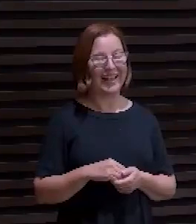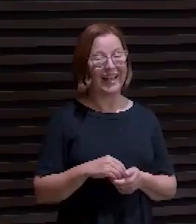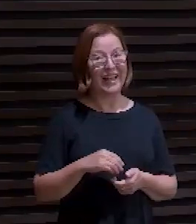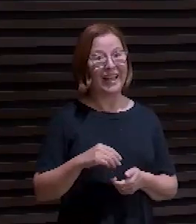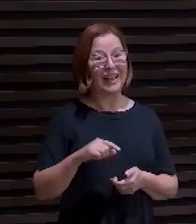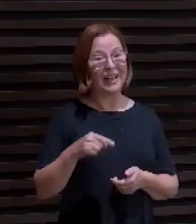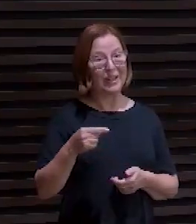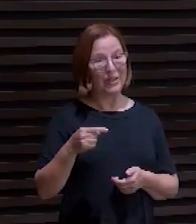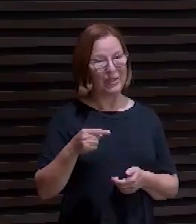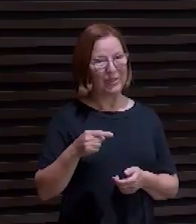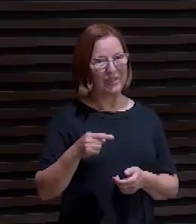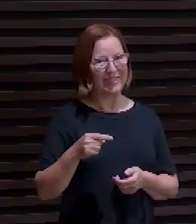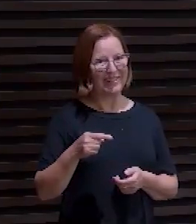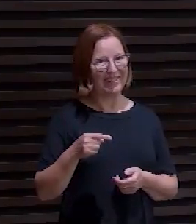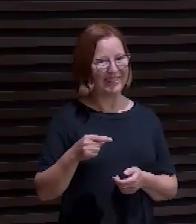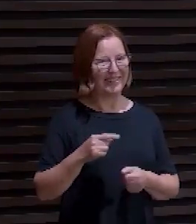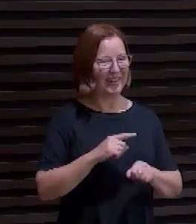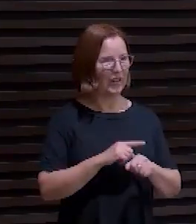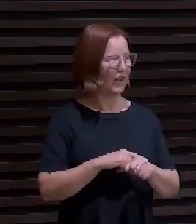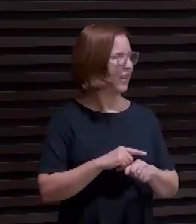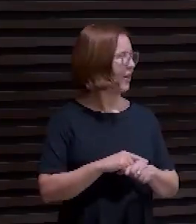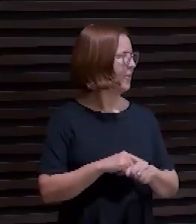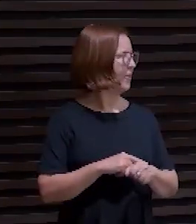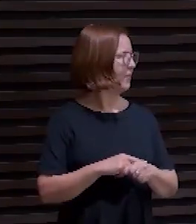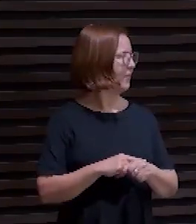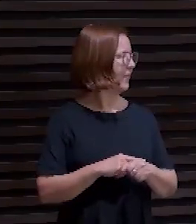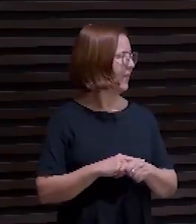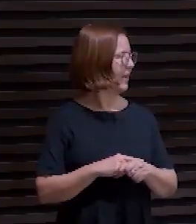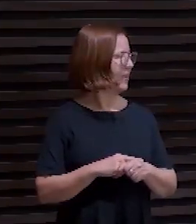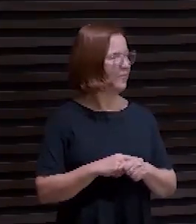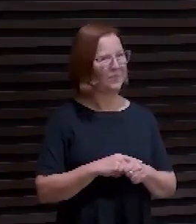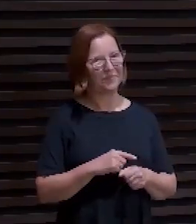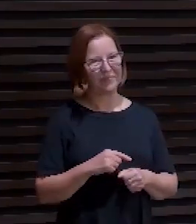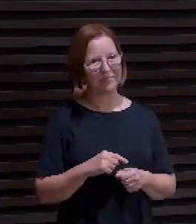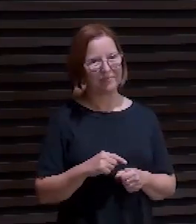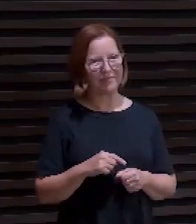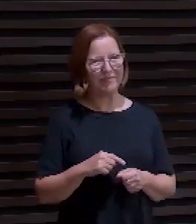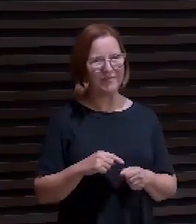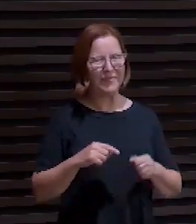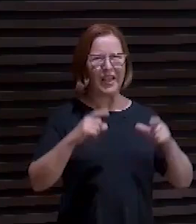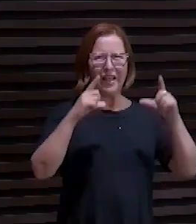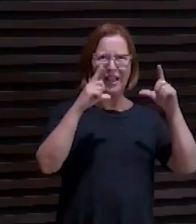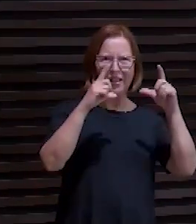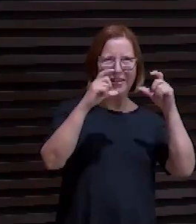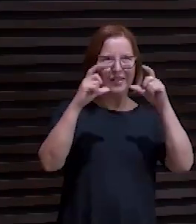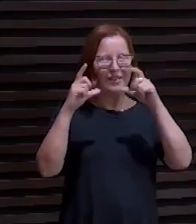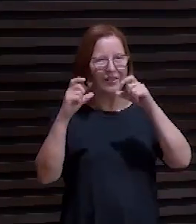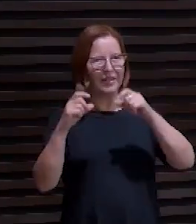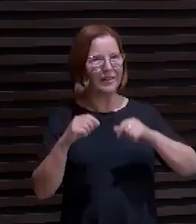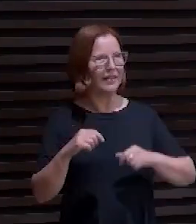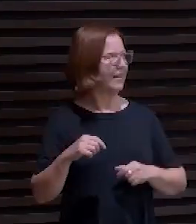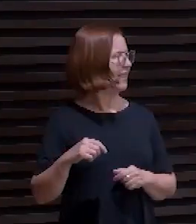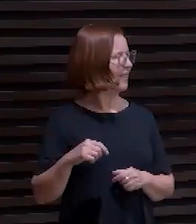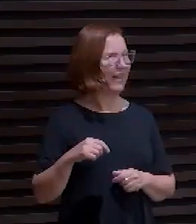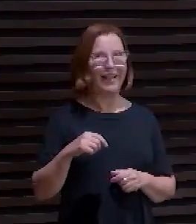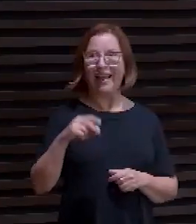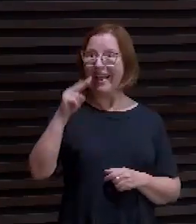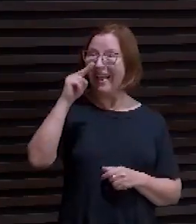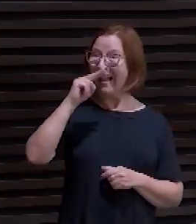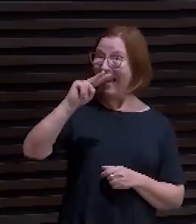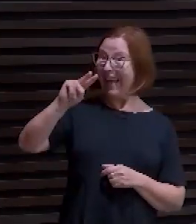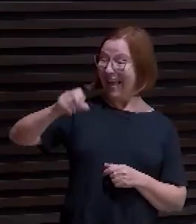ocasião, a gente fugindo e eu batendo as fotos, diga, vai lá o pastor de mala